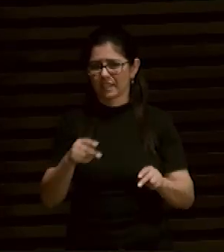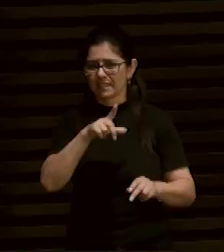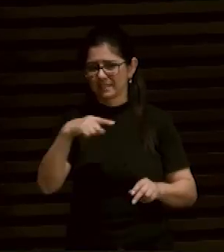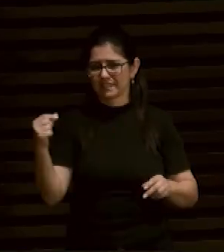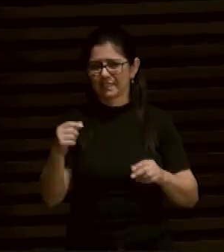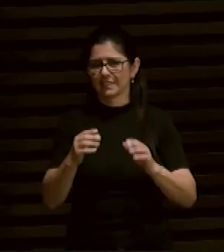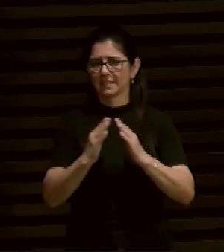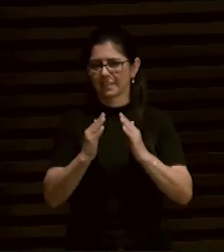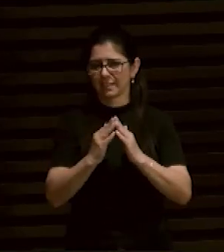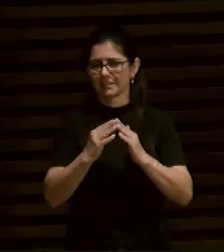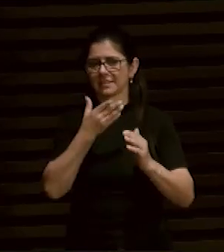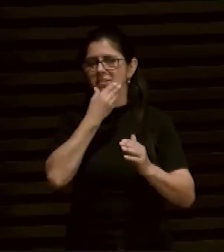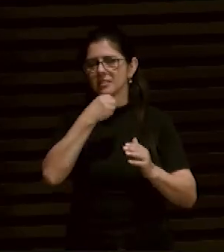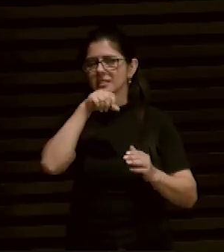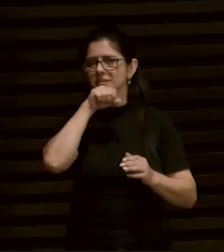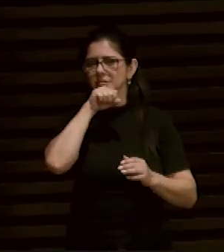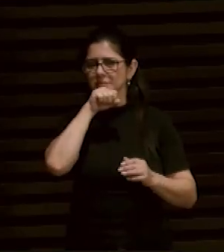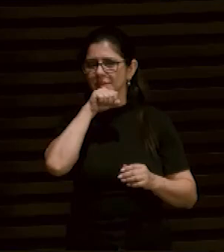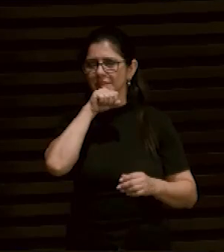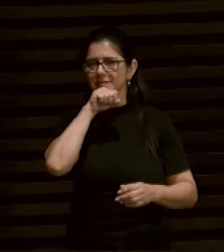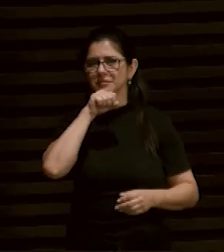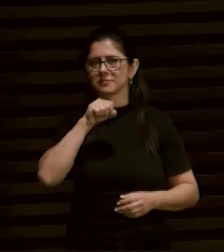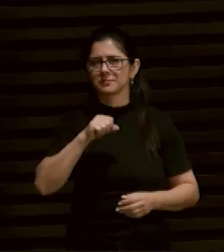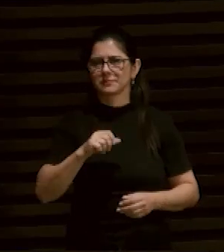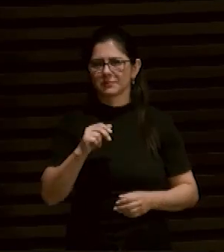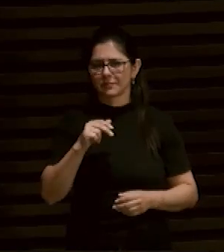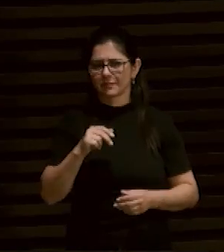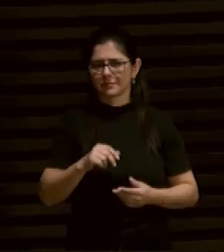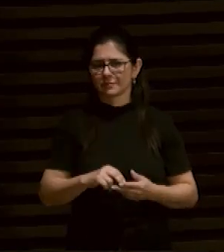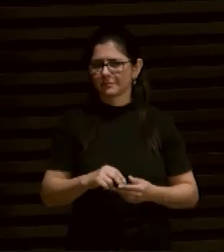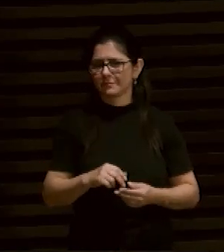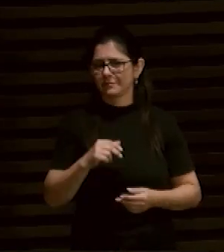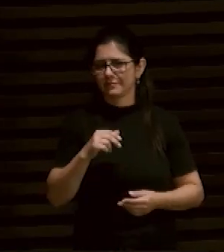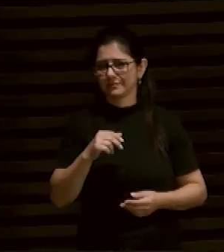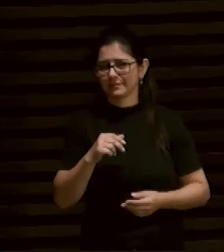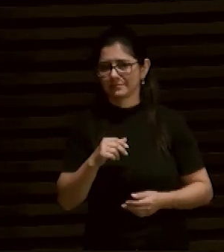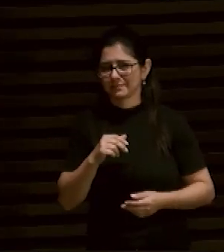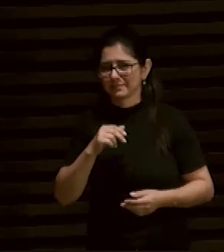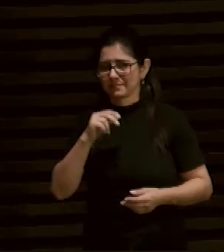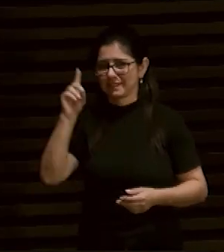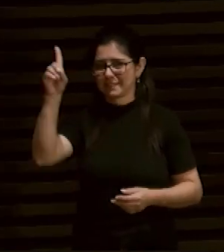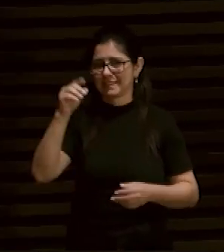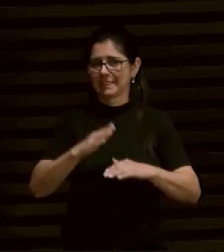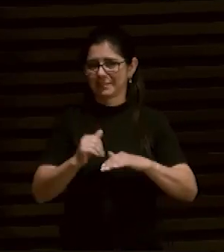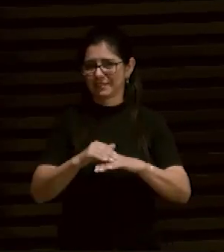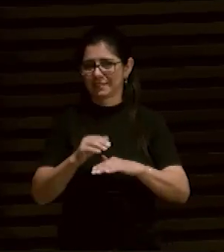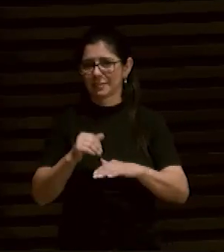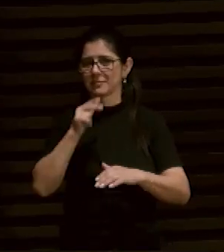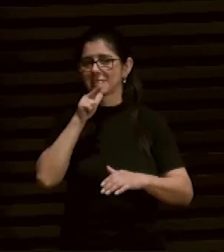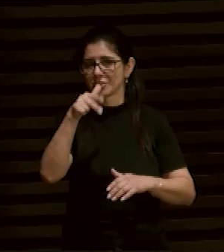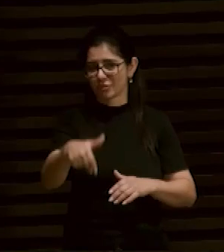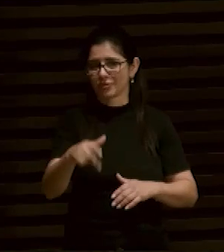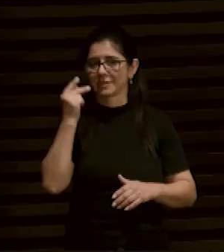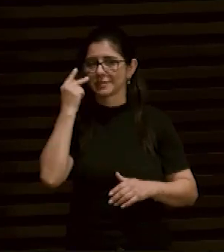texto fala isso no capítulo 1, que Jonas ele estava na sua terra e Deus o convoca para que ele pregue até Nínive contra aquele povo. E o texto